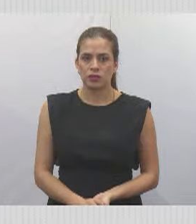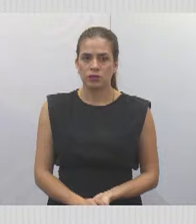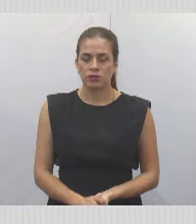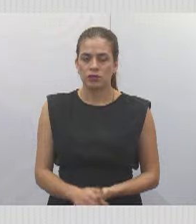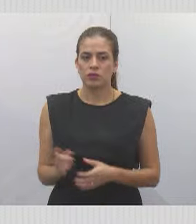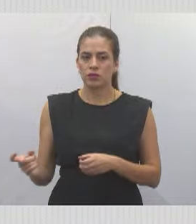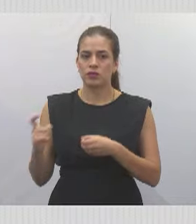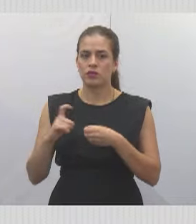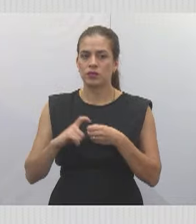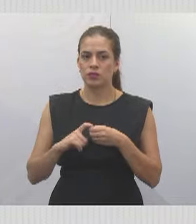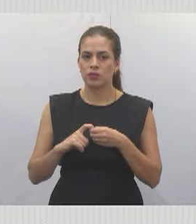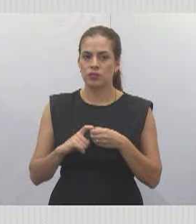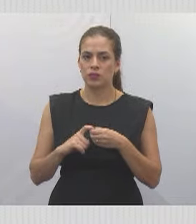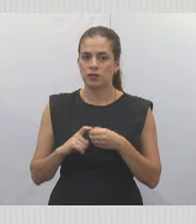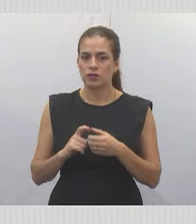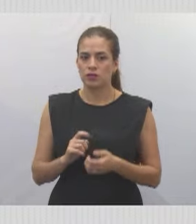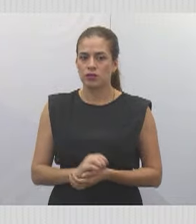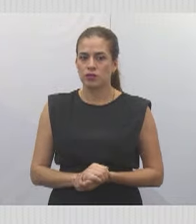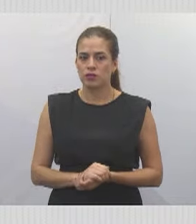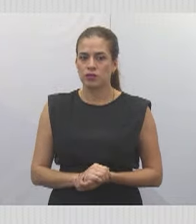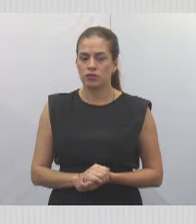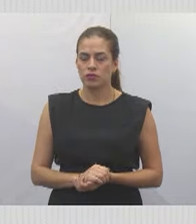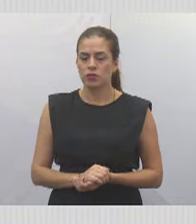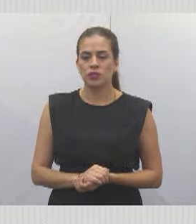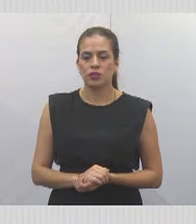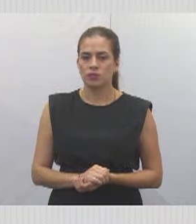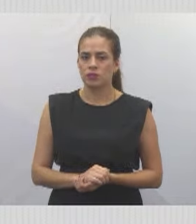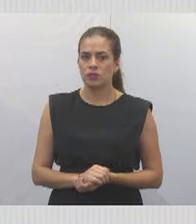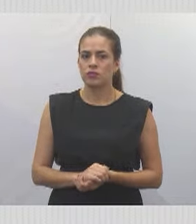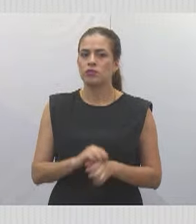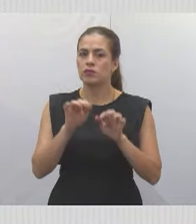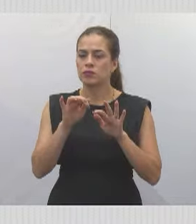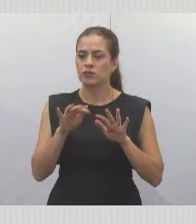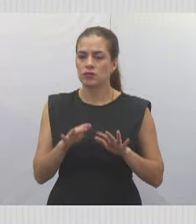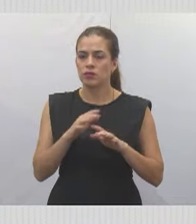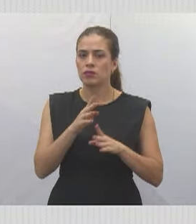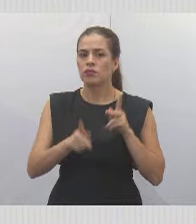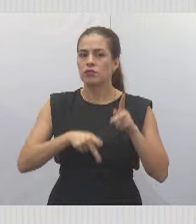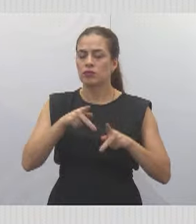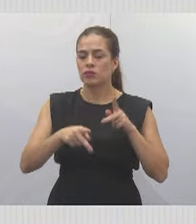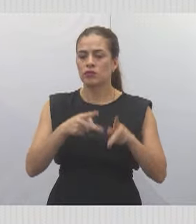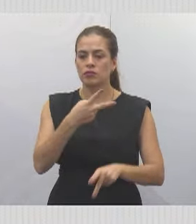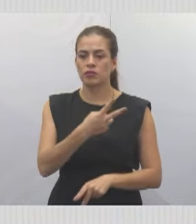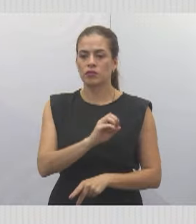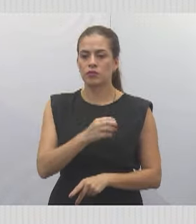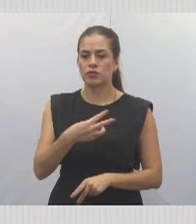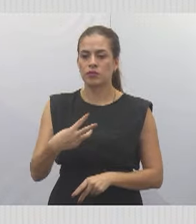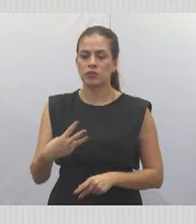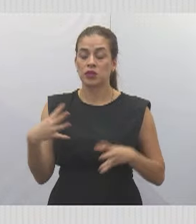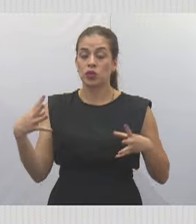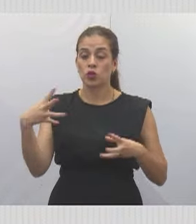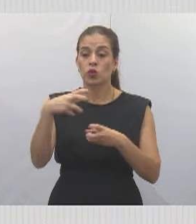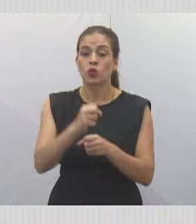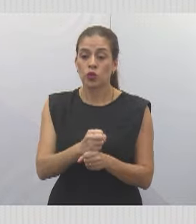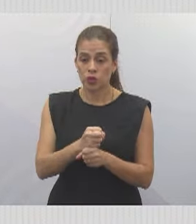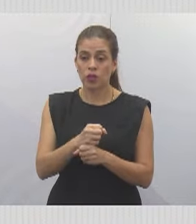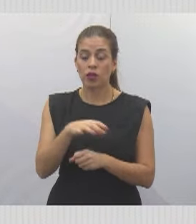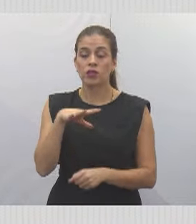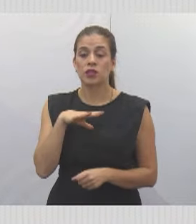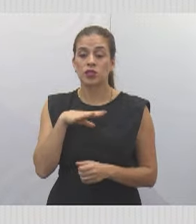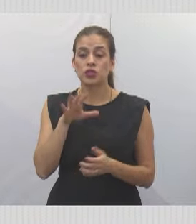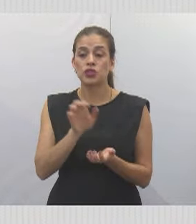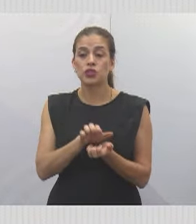Voltamos. Então, dados da população 2023, tivemos então uma população total no município de